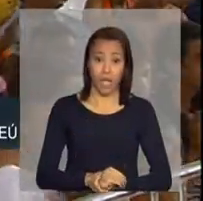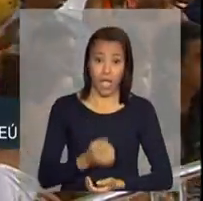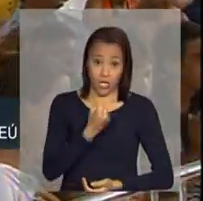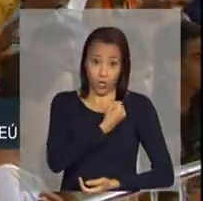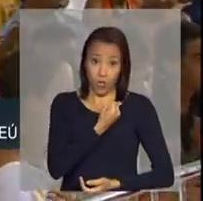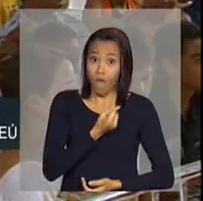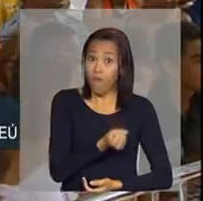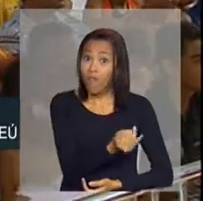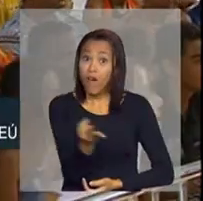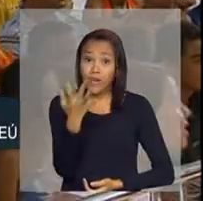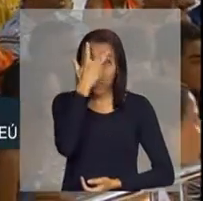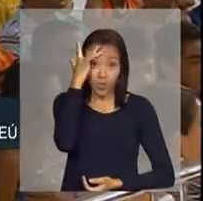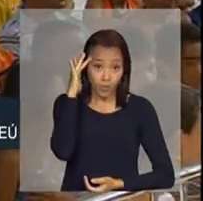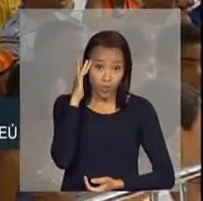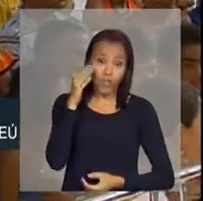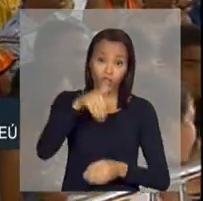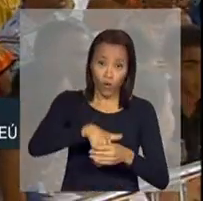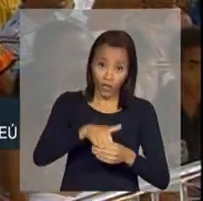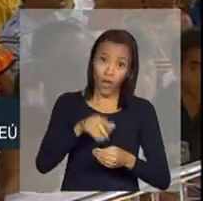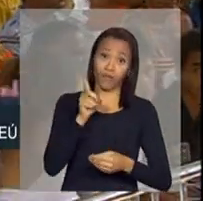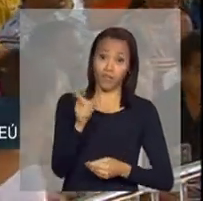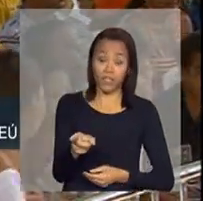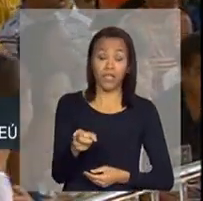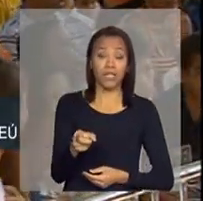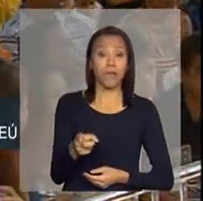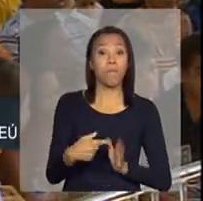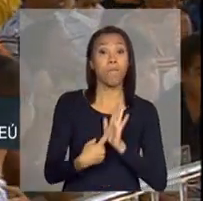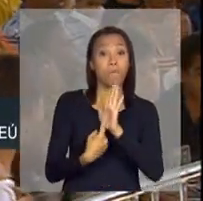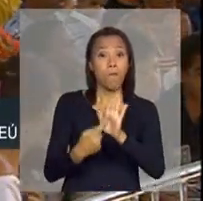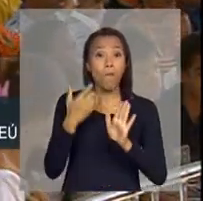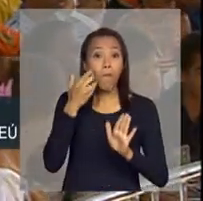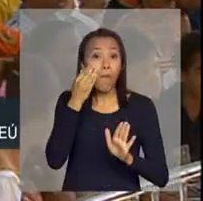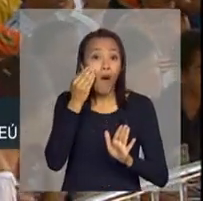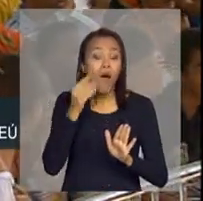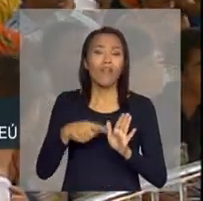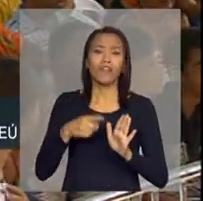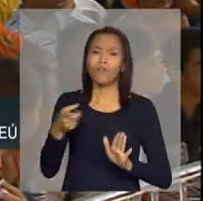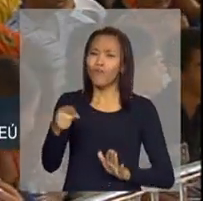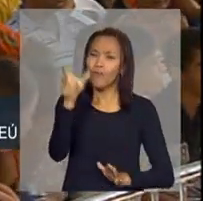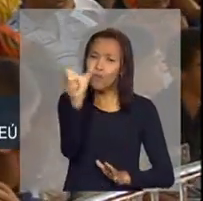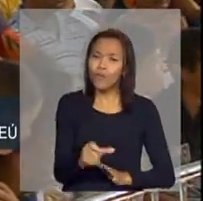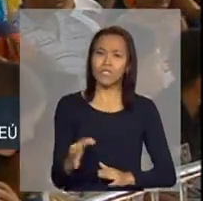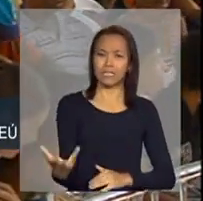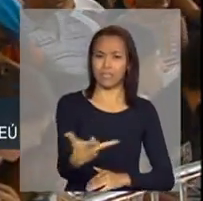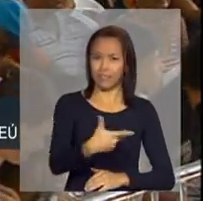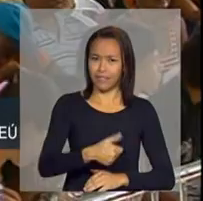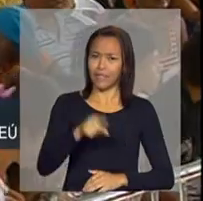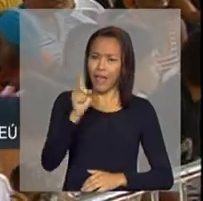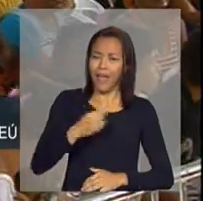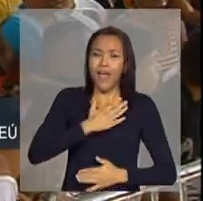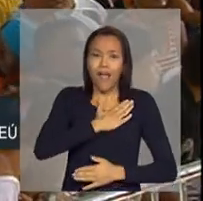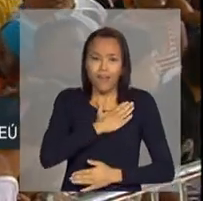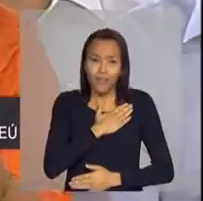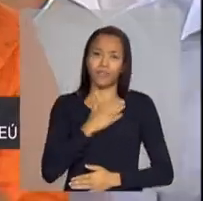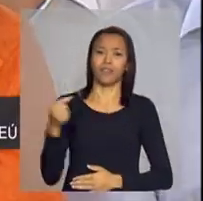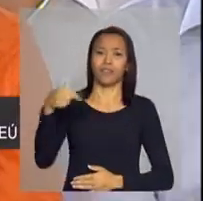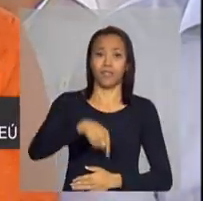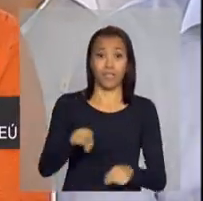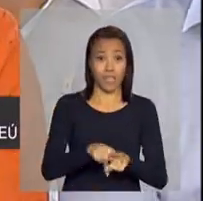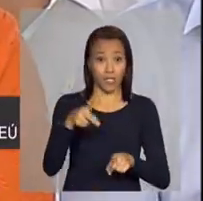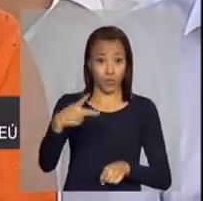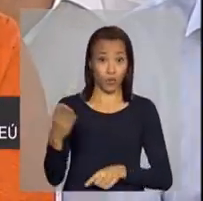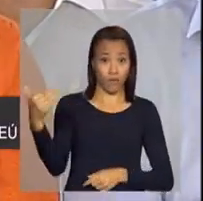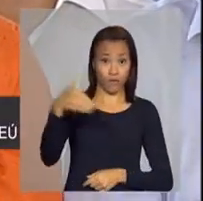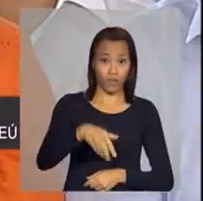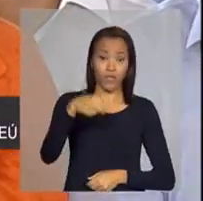Por esses números pode-se ver o quanto Sua Excelência é querida em nosso meio. E sua vinda até nós, neste